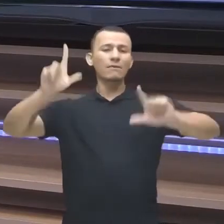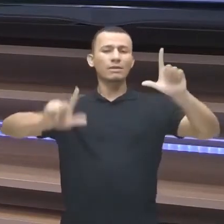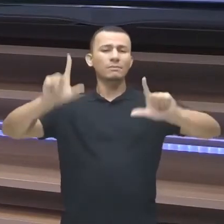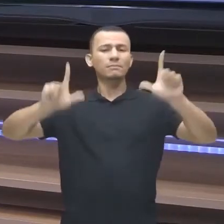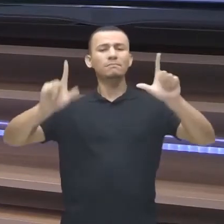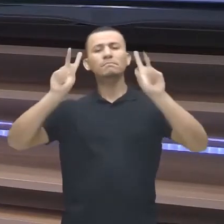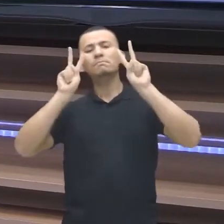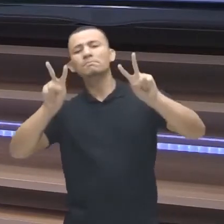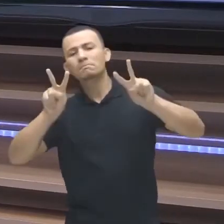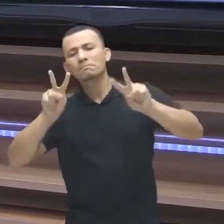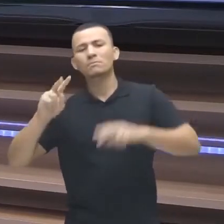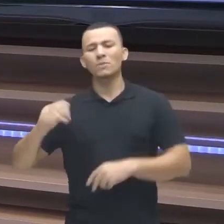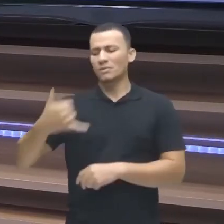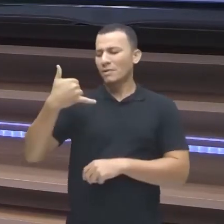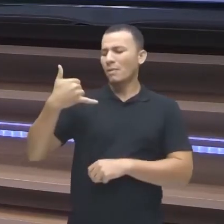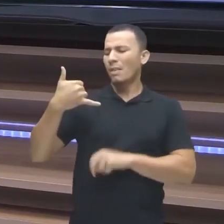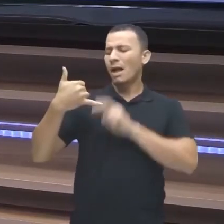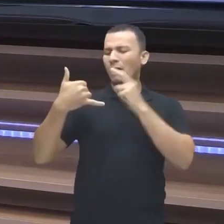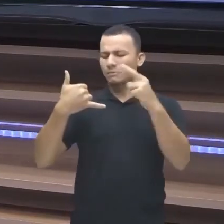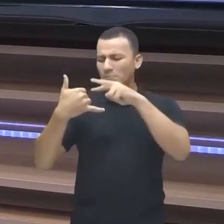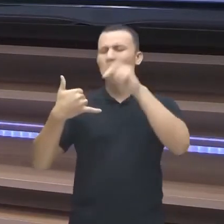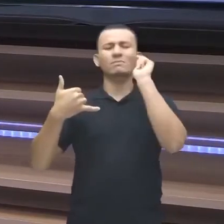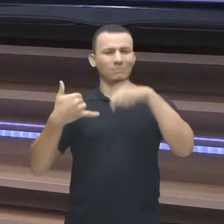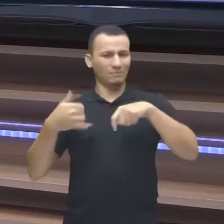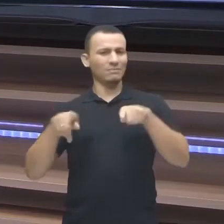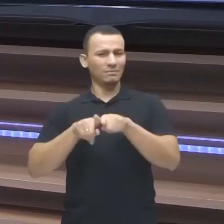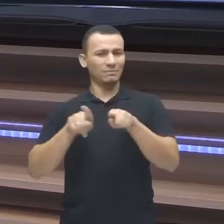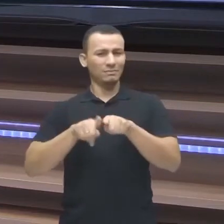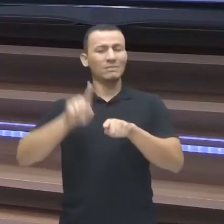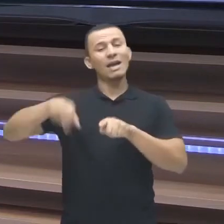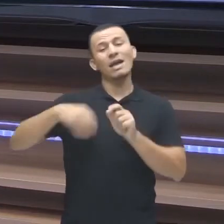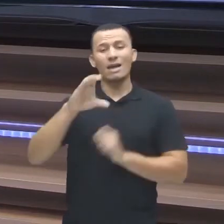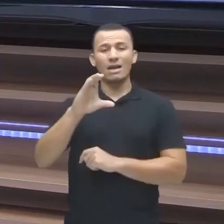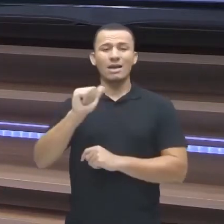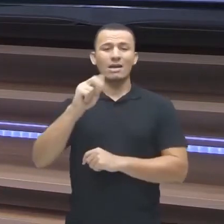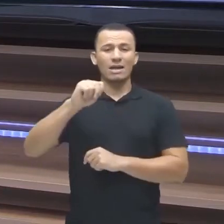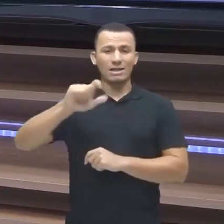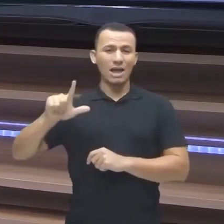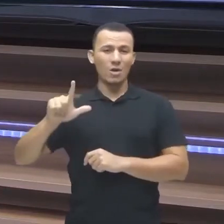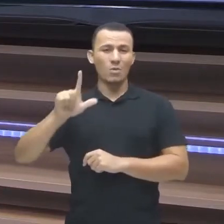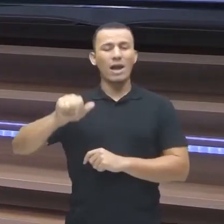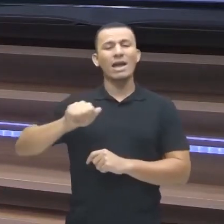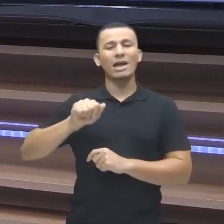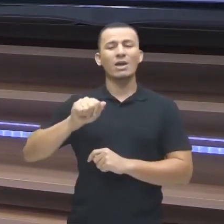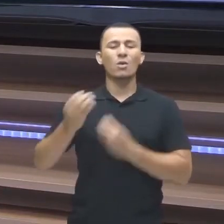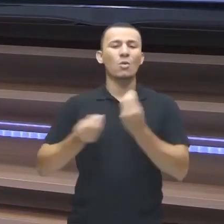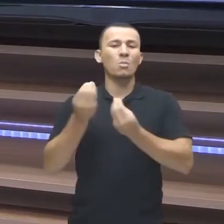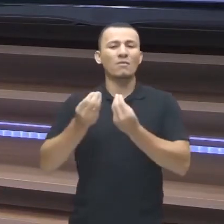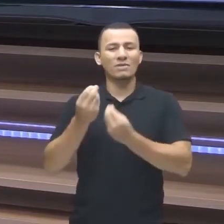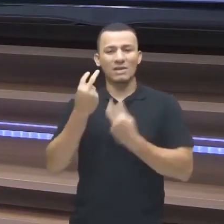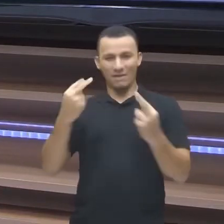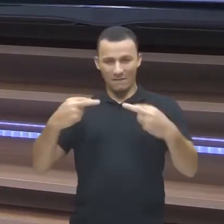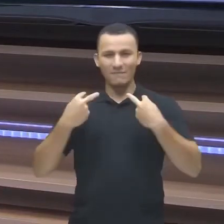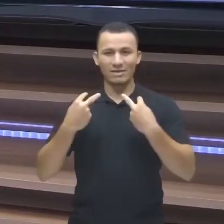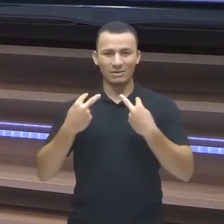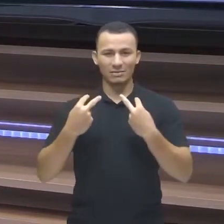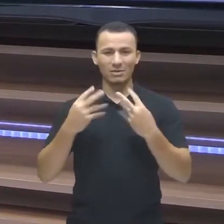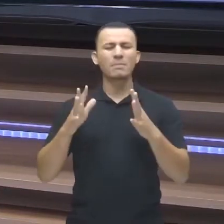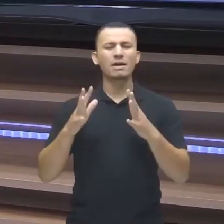TV, eu estou lhe assistindo do celular, enfim, esse é o canal. eu estou falando que código? A língua